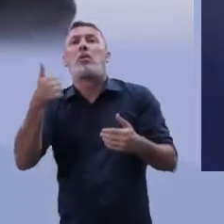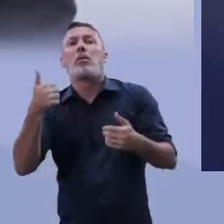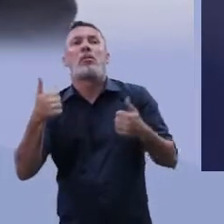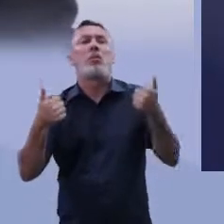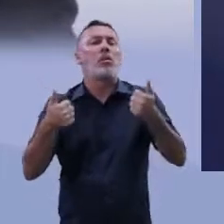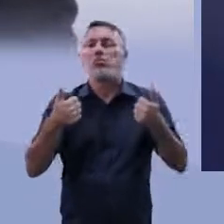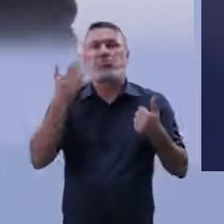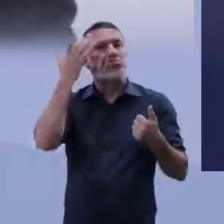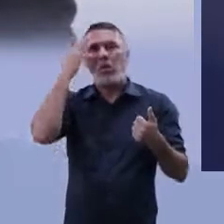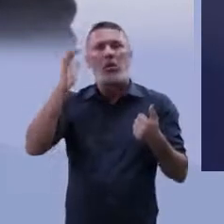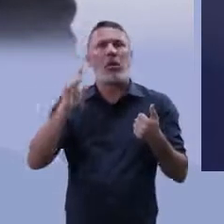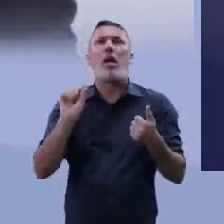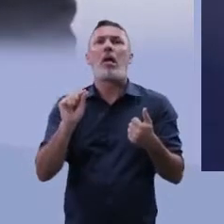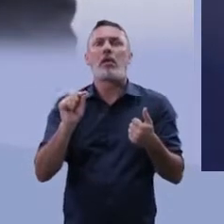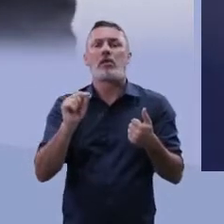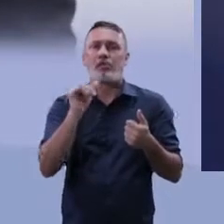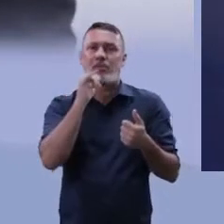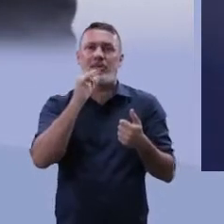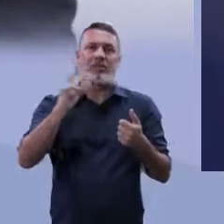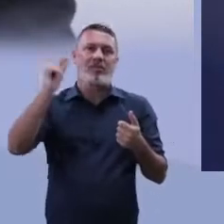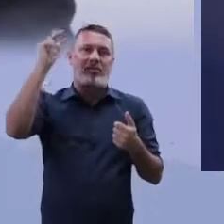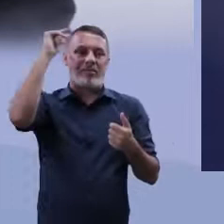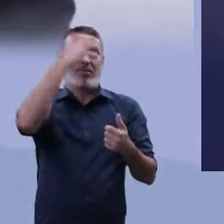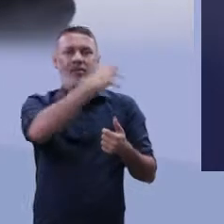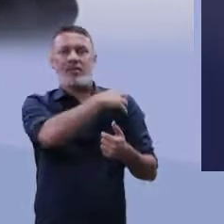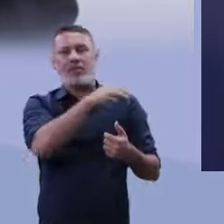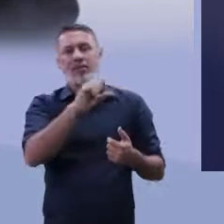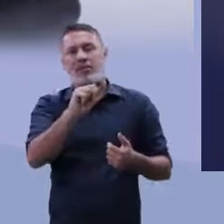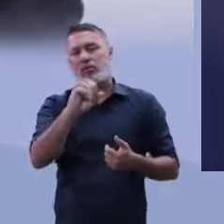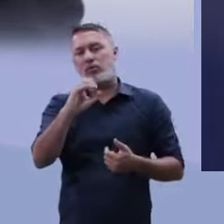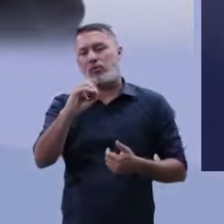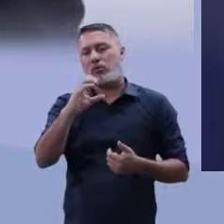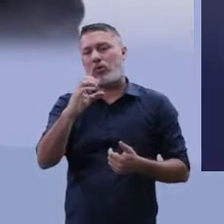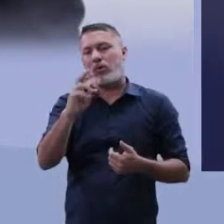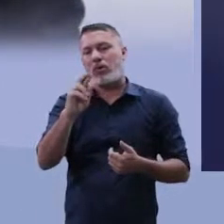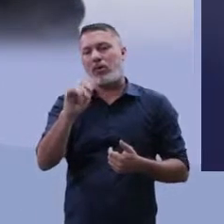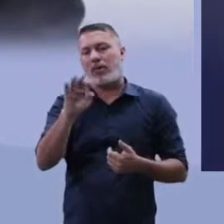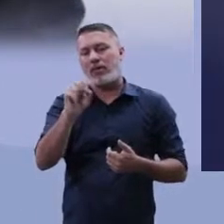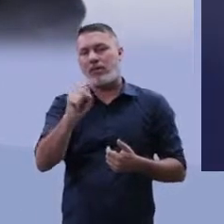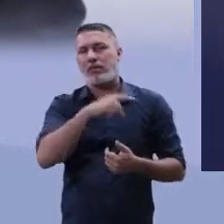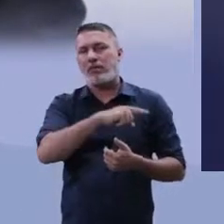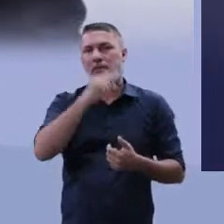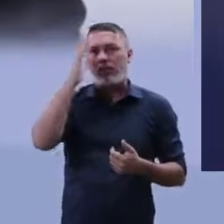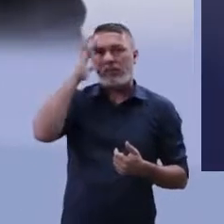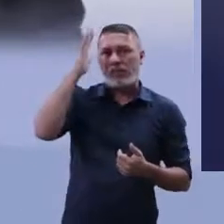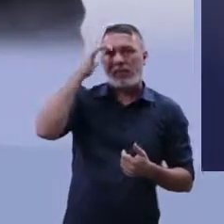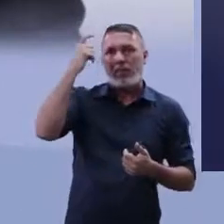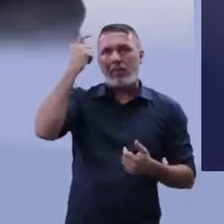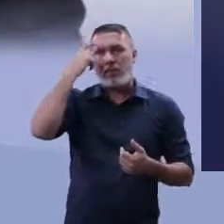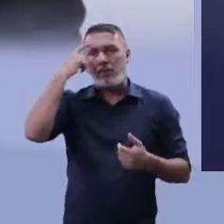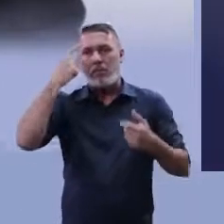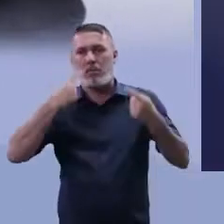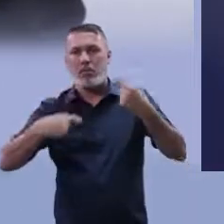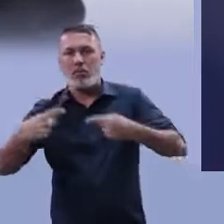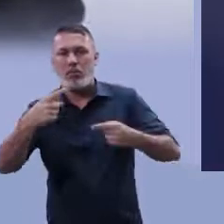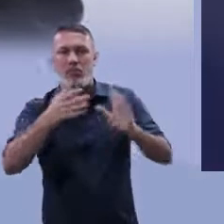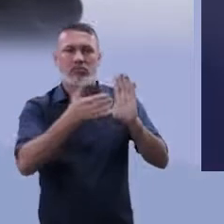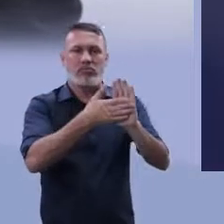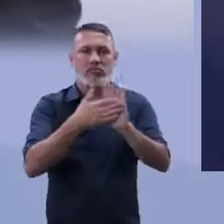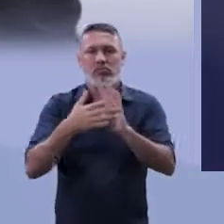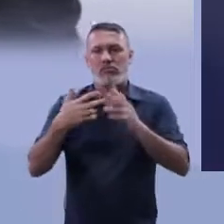veio primeiro, porque se a gente pensar que Sócrates ele começa o seu pensamento, a sua crítica